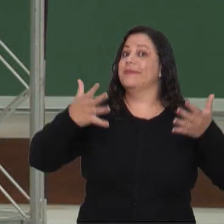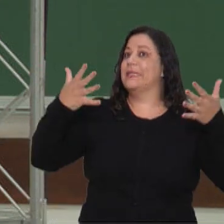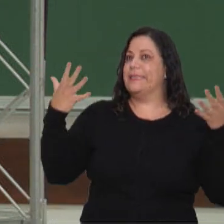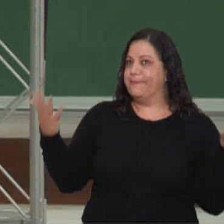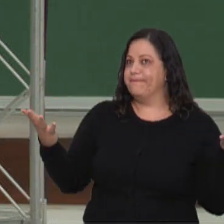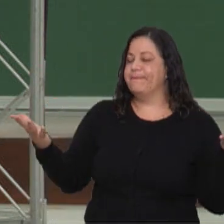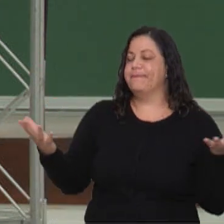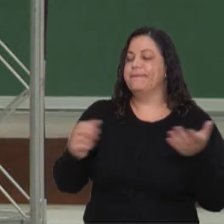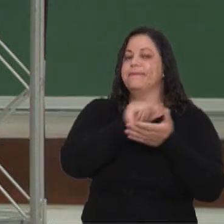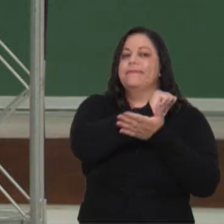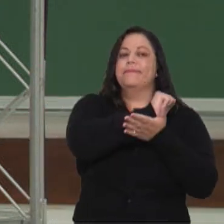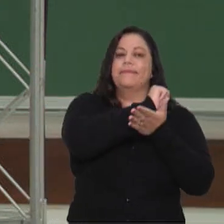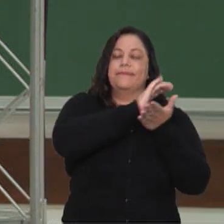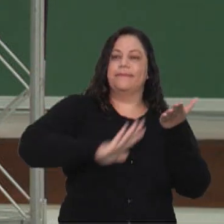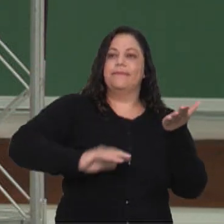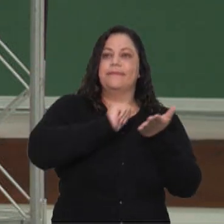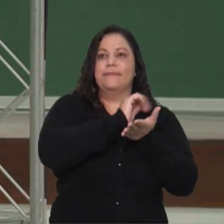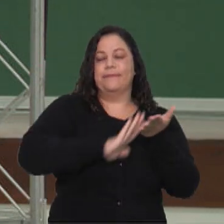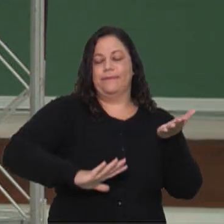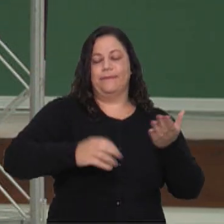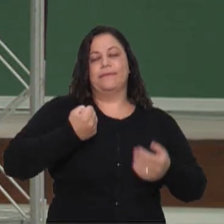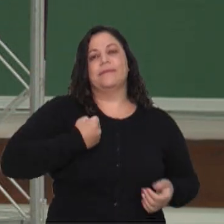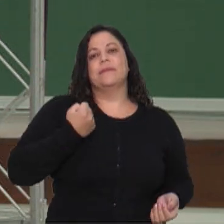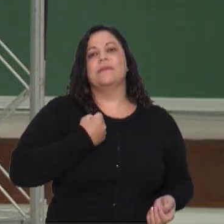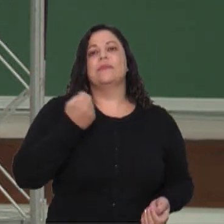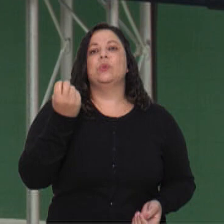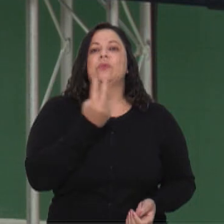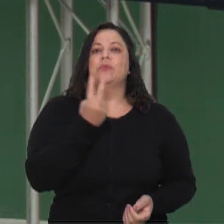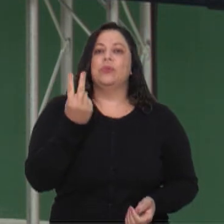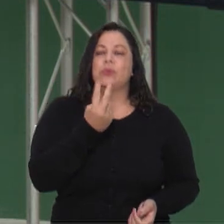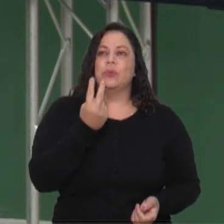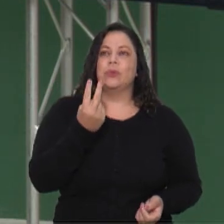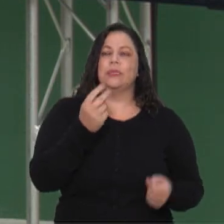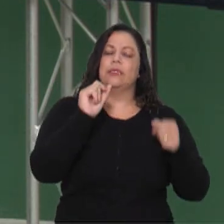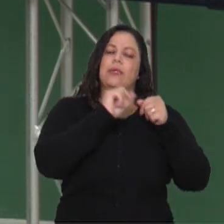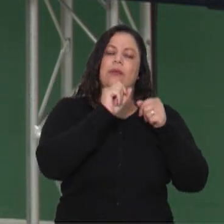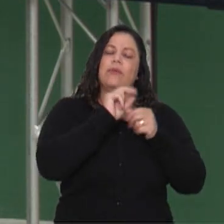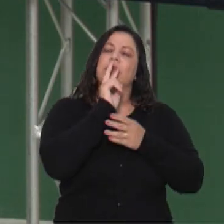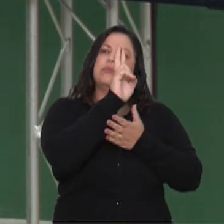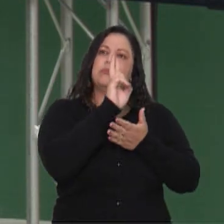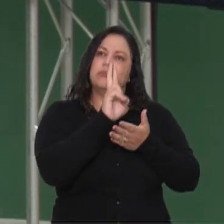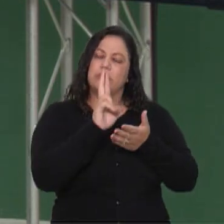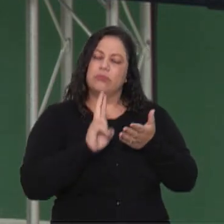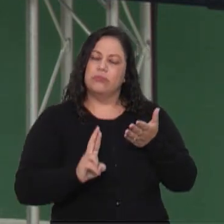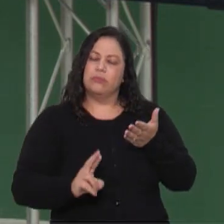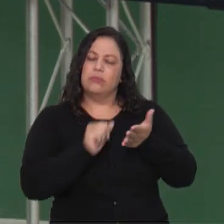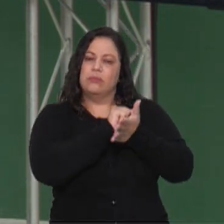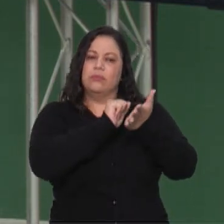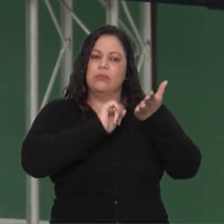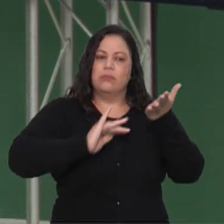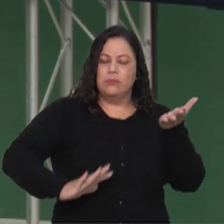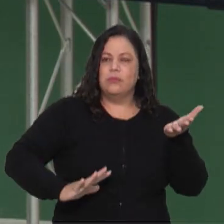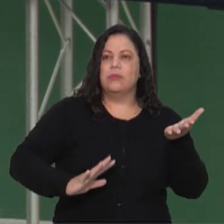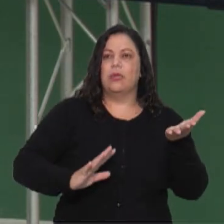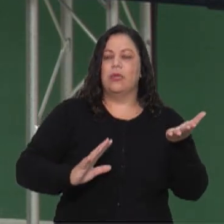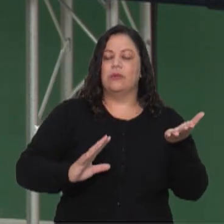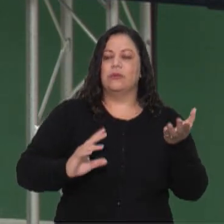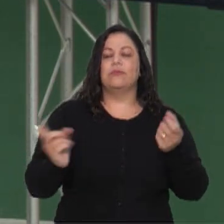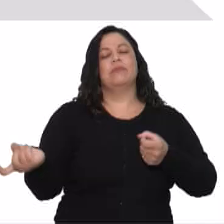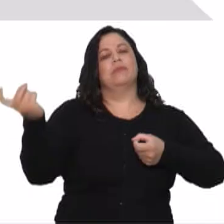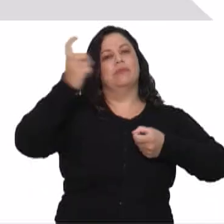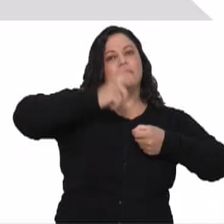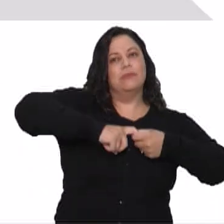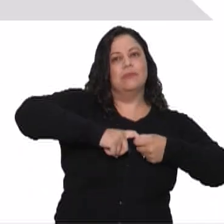Pessoal, agora nós vamos para a nossa atividade. Façam a atividade 2 e nós já